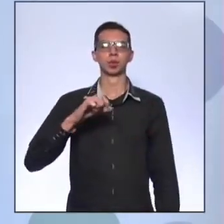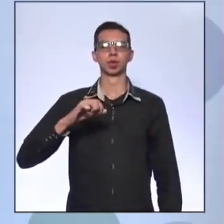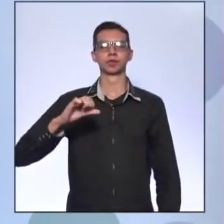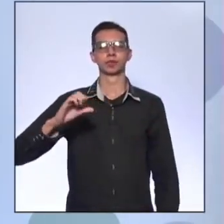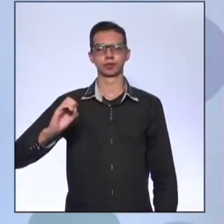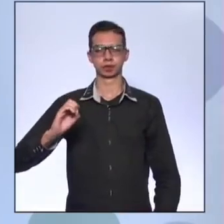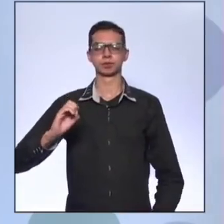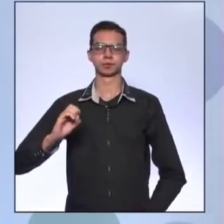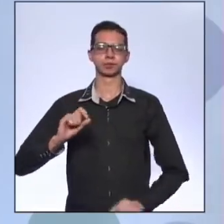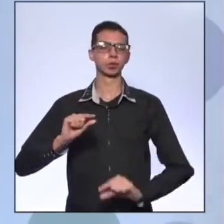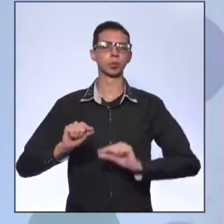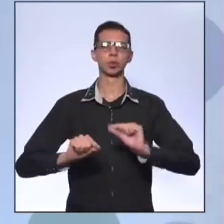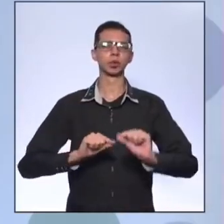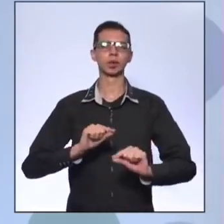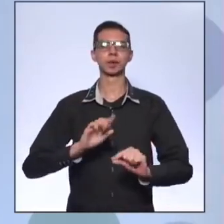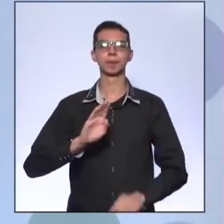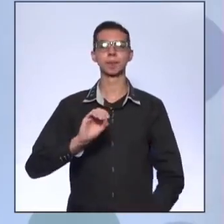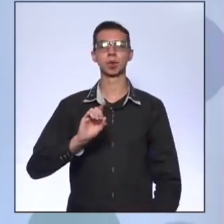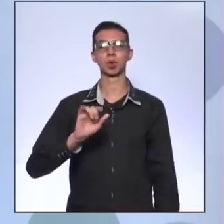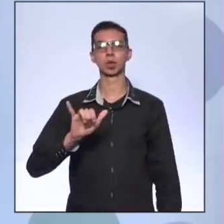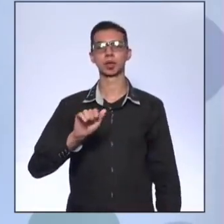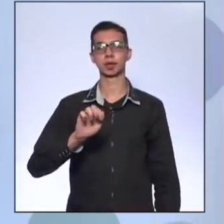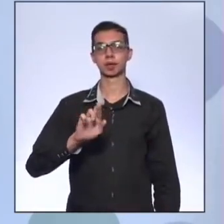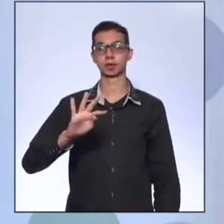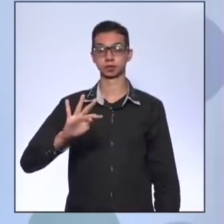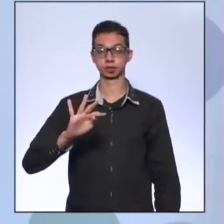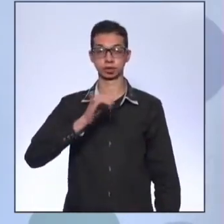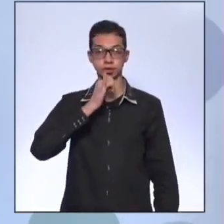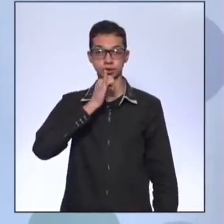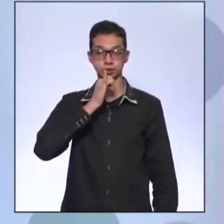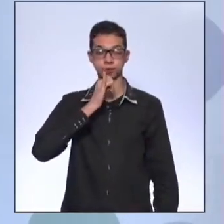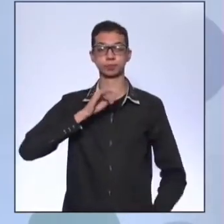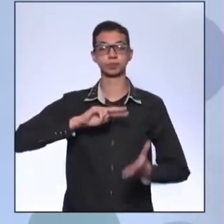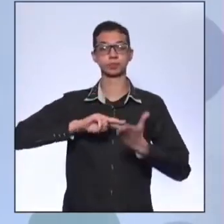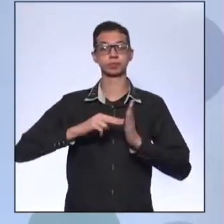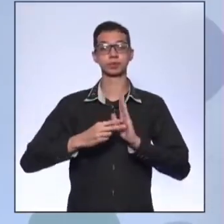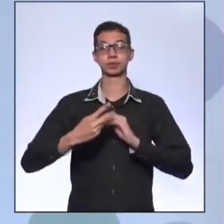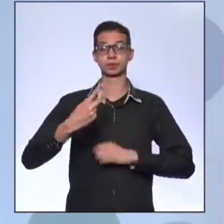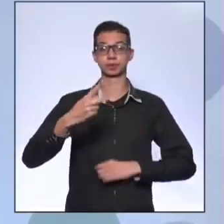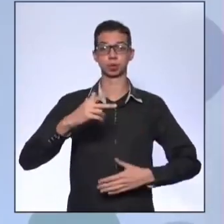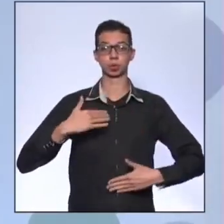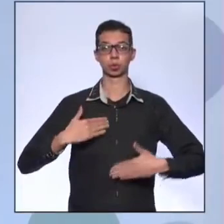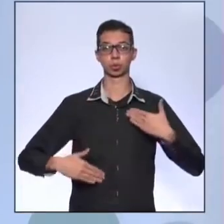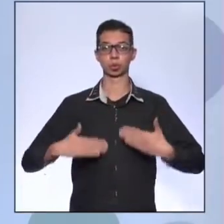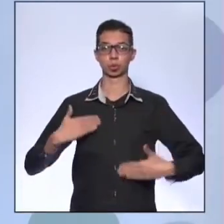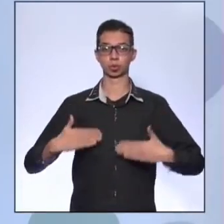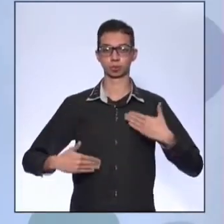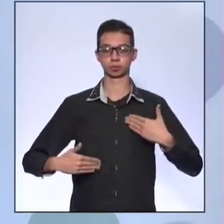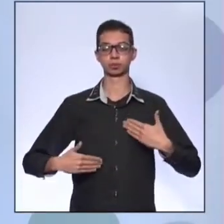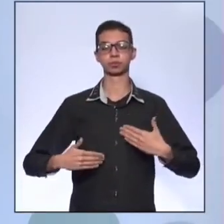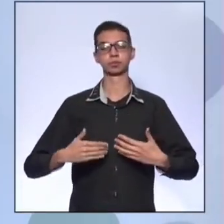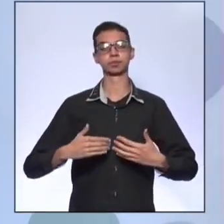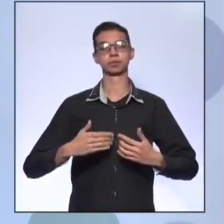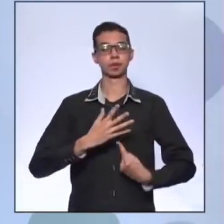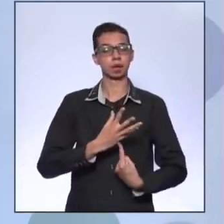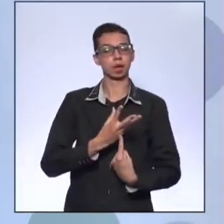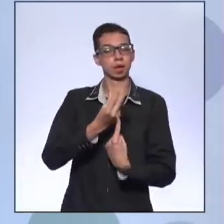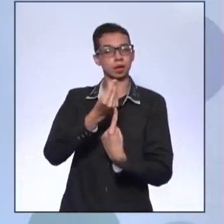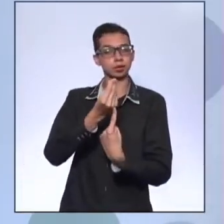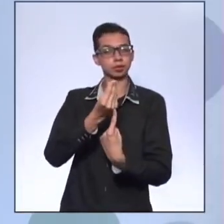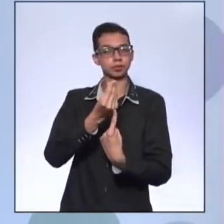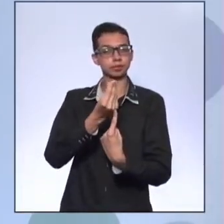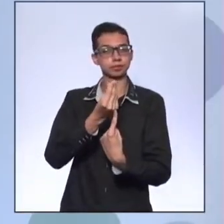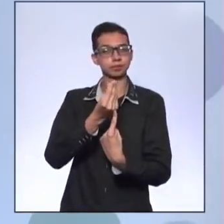body art significaria você transformar, utilizar o seu corpo como suporte para a arte.